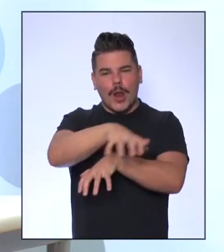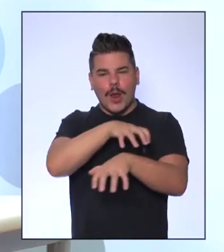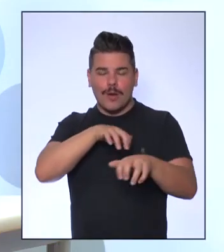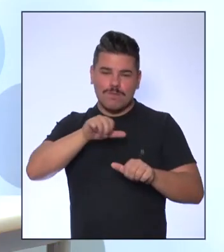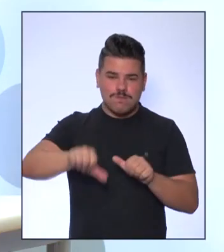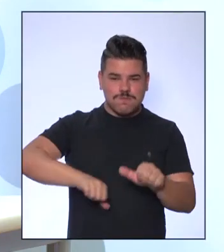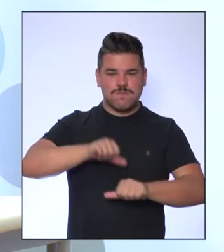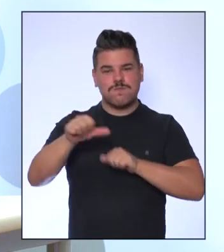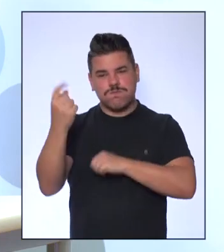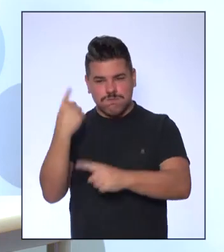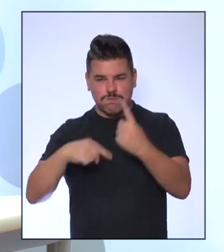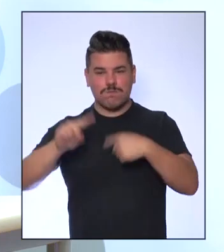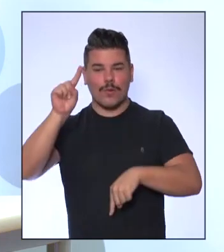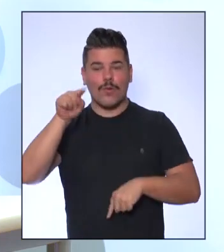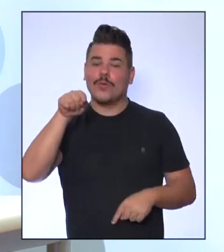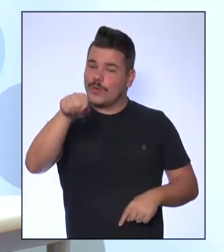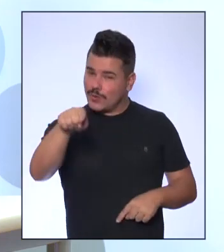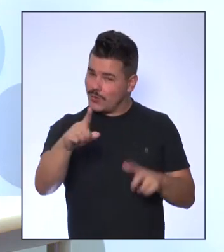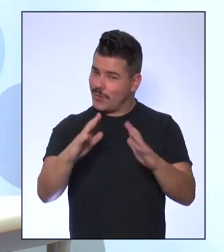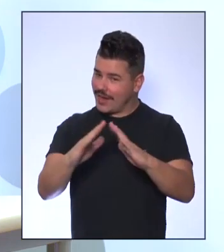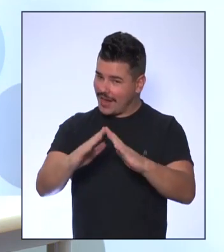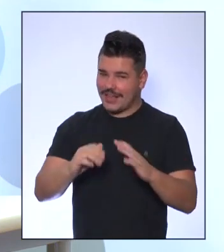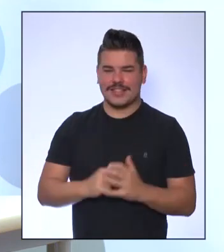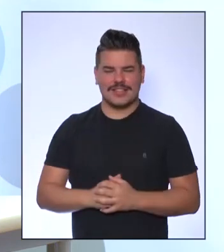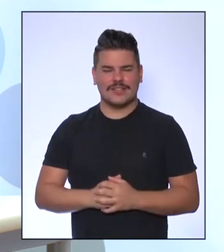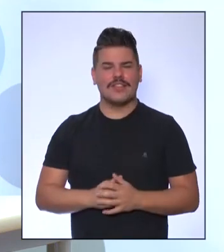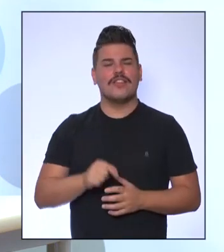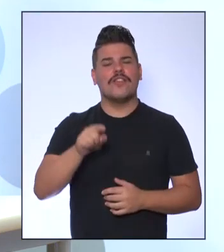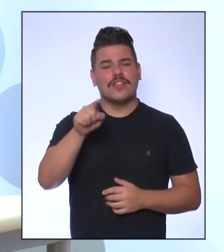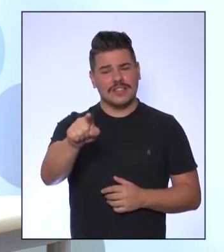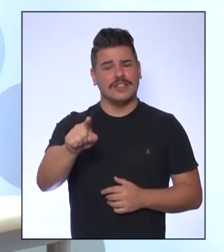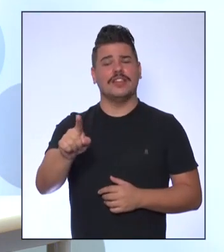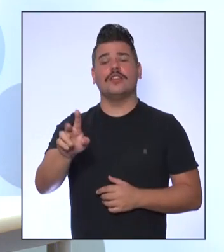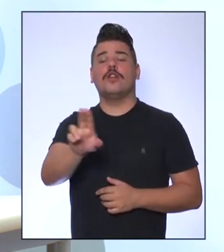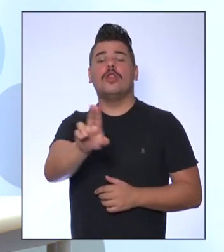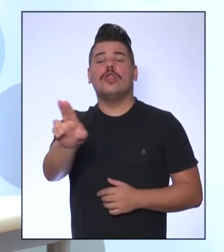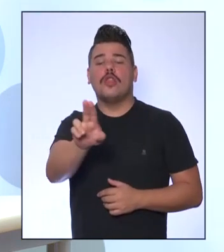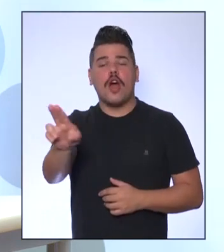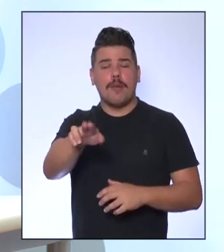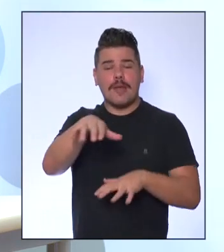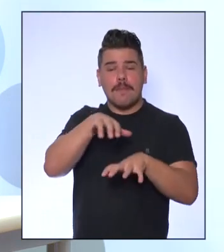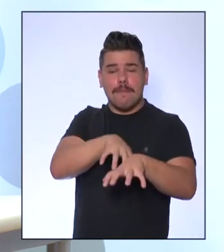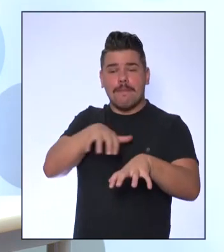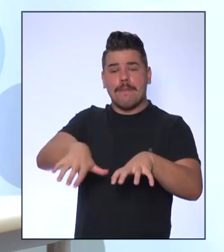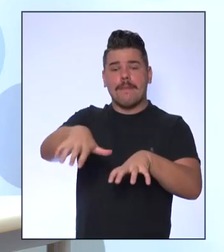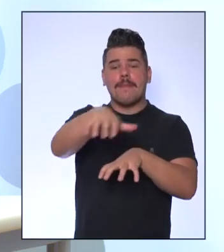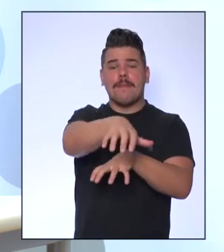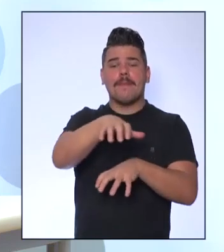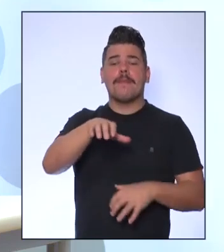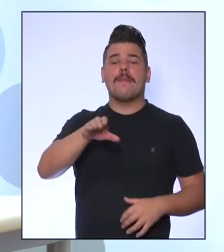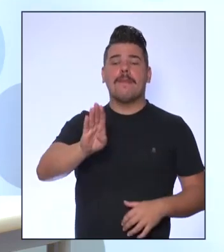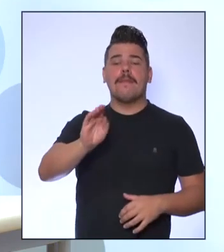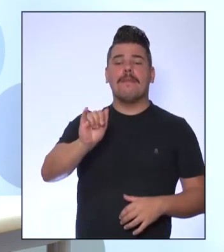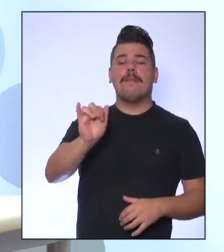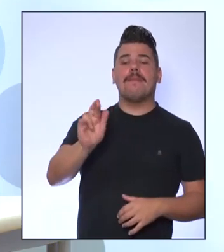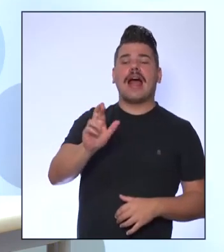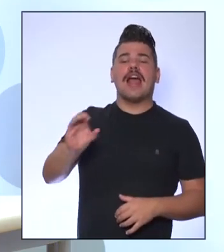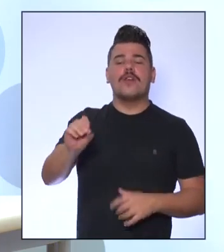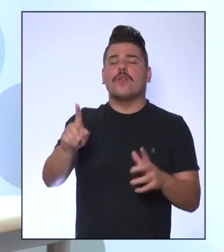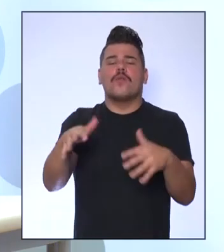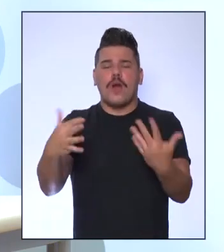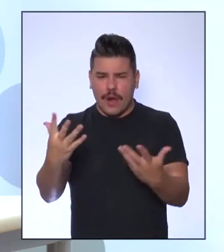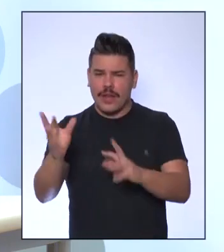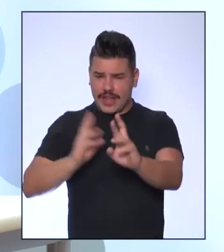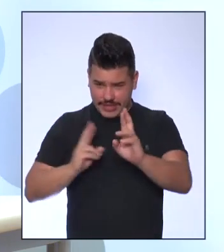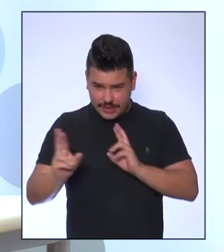bairro, dessa transformação. E qual é esse bairro? Só escreva o nome do bairro ou o nome da cidade, não precisa colocar detalhes. Eu só